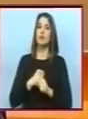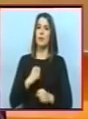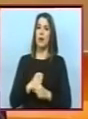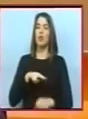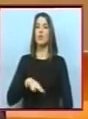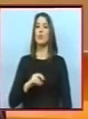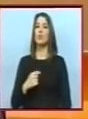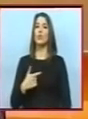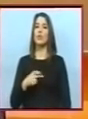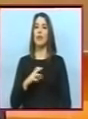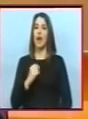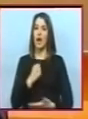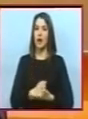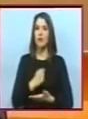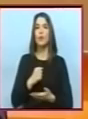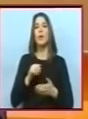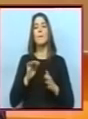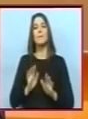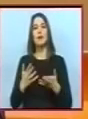era tão vincada